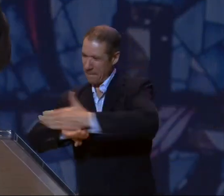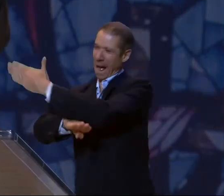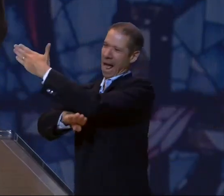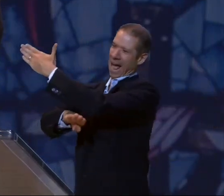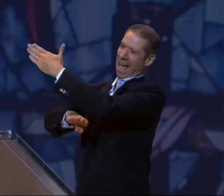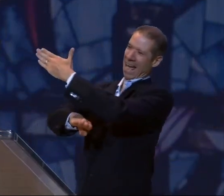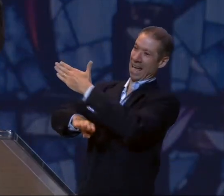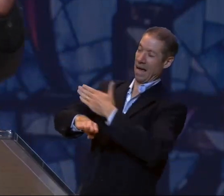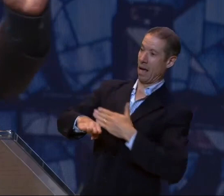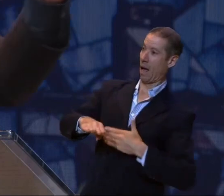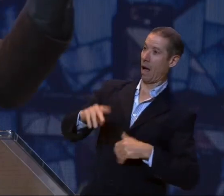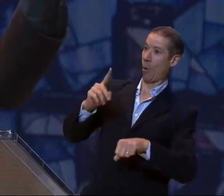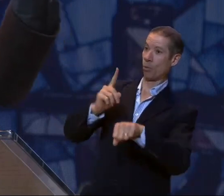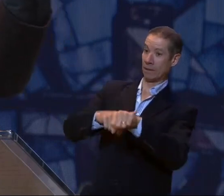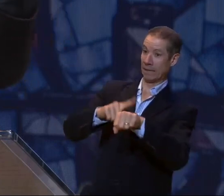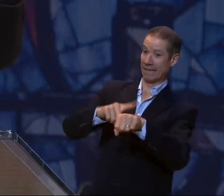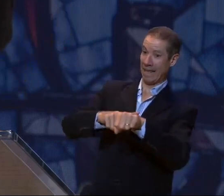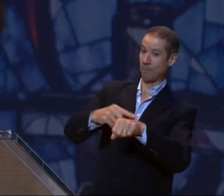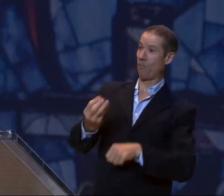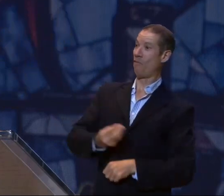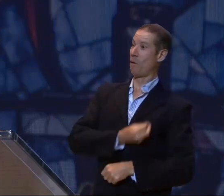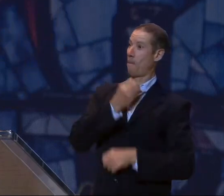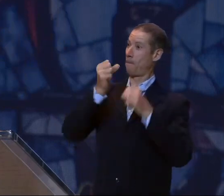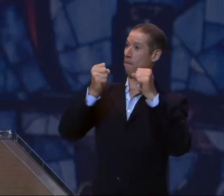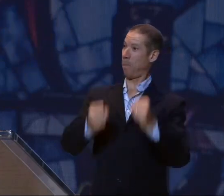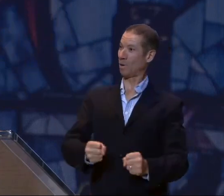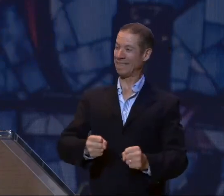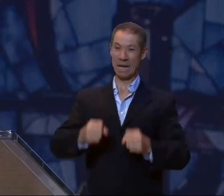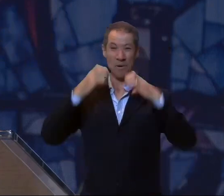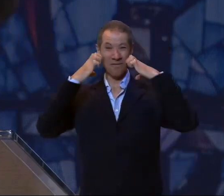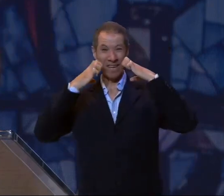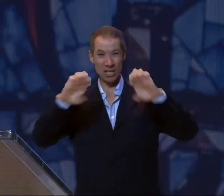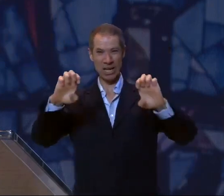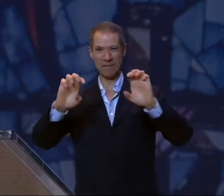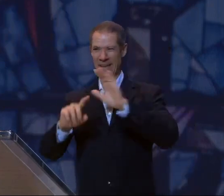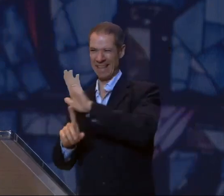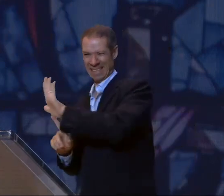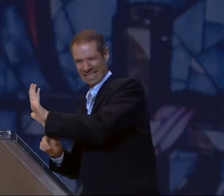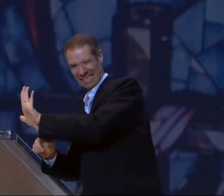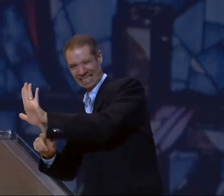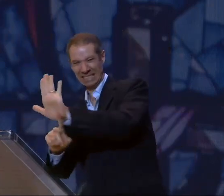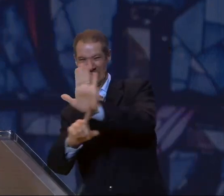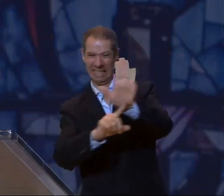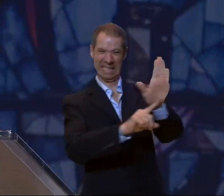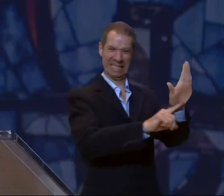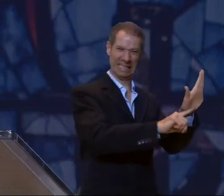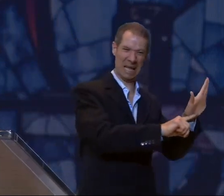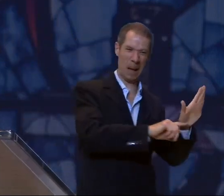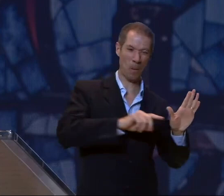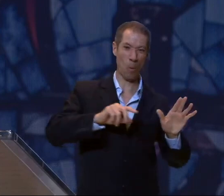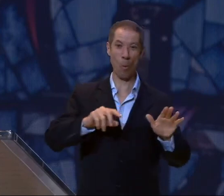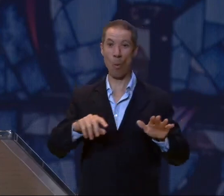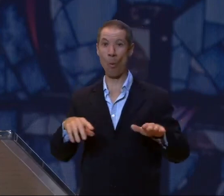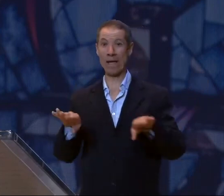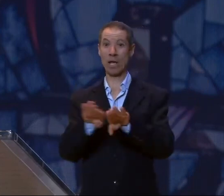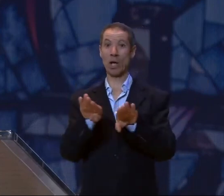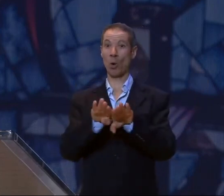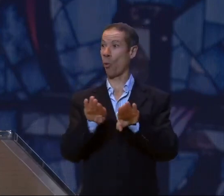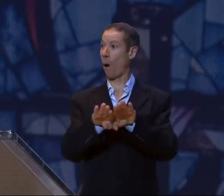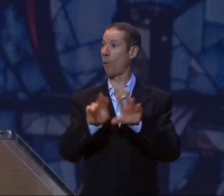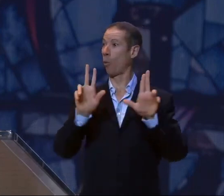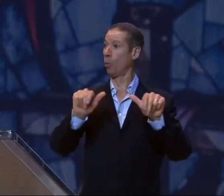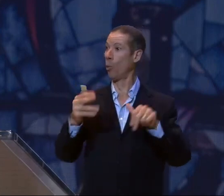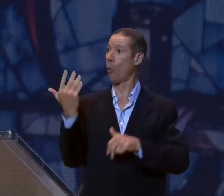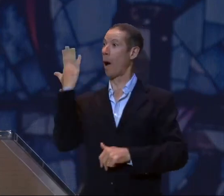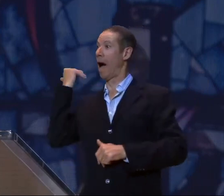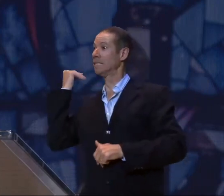Nós veremos um tempo onde esse poder do Evangelho vai se manifestar como nunca. Poder para